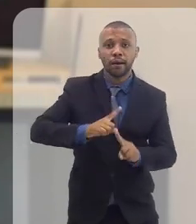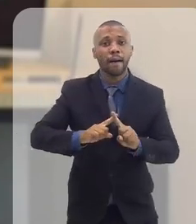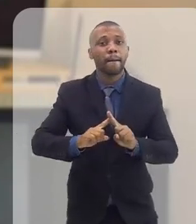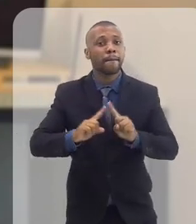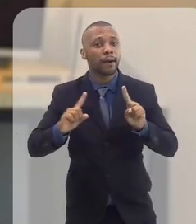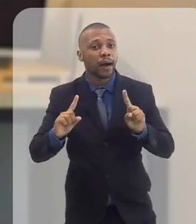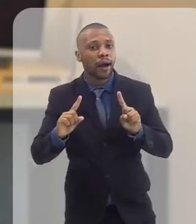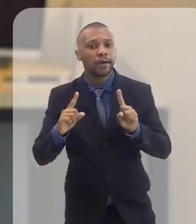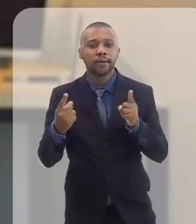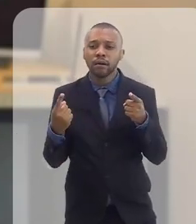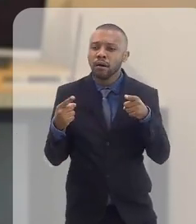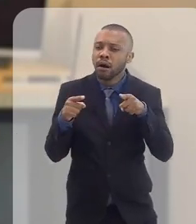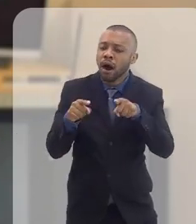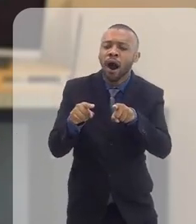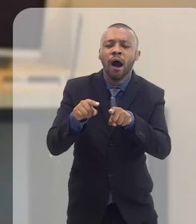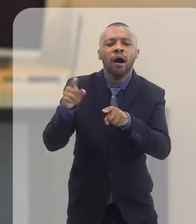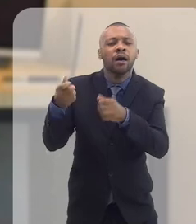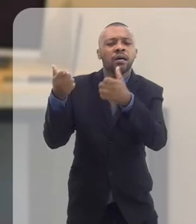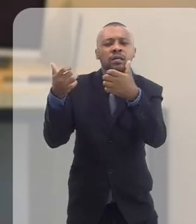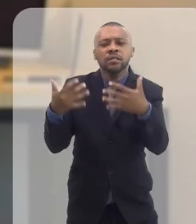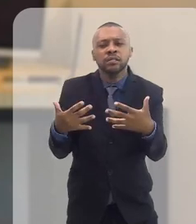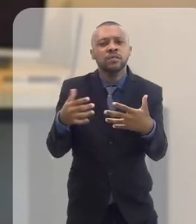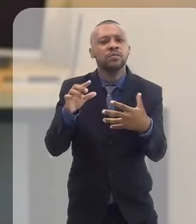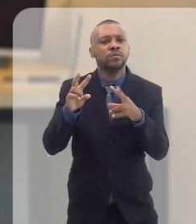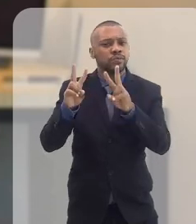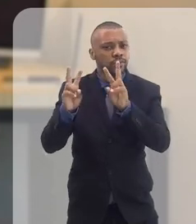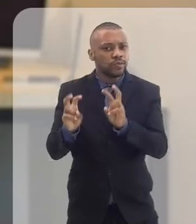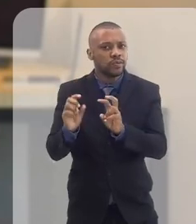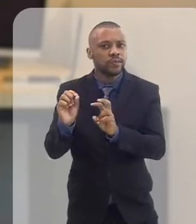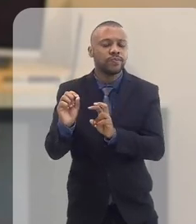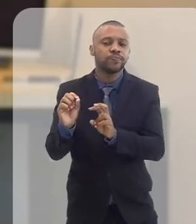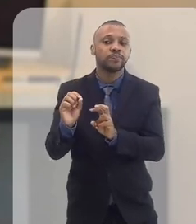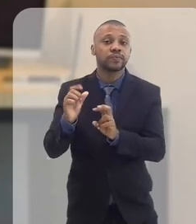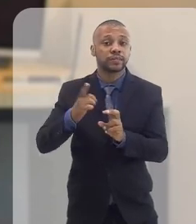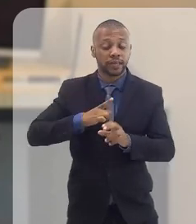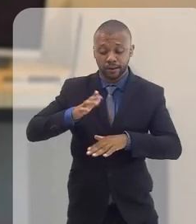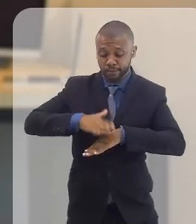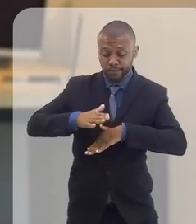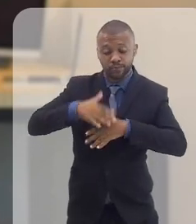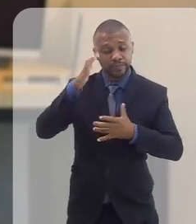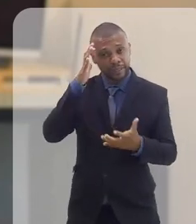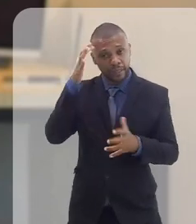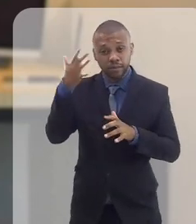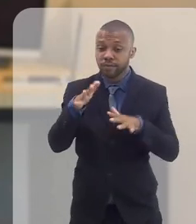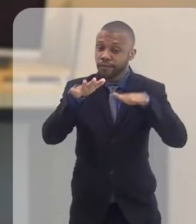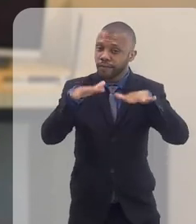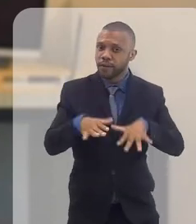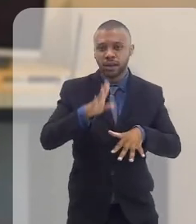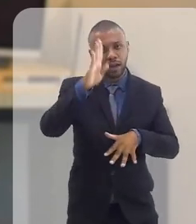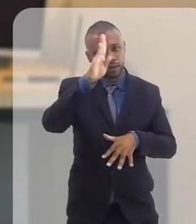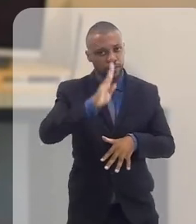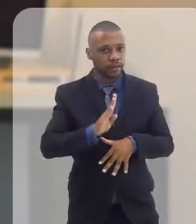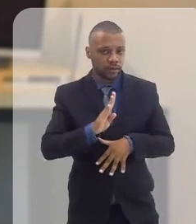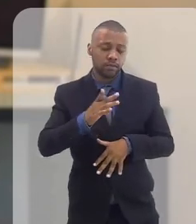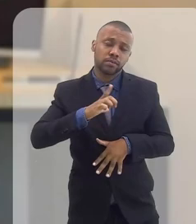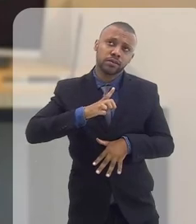Mas, ao mesmo tempo, você comentou sobre ter decidido ficar no Brasil, né?